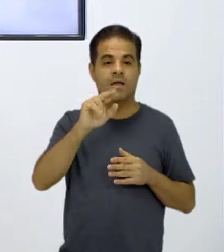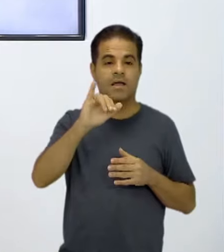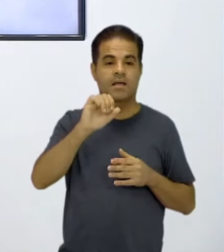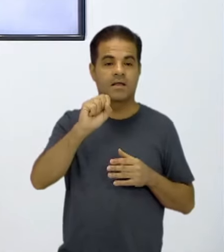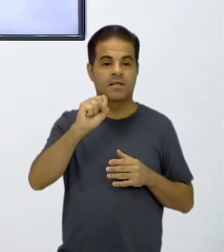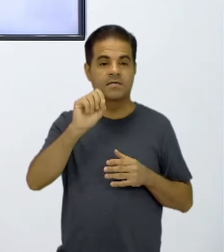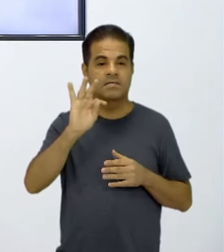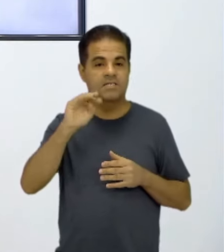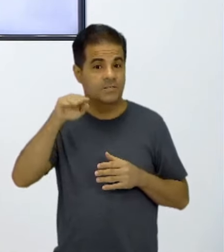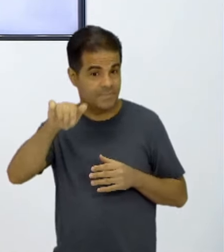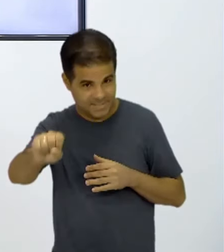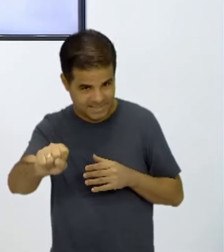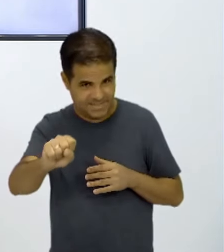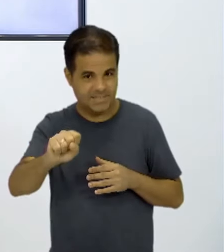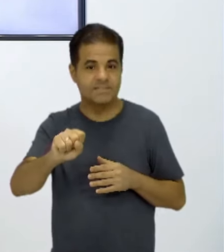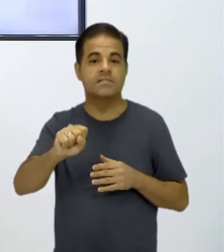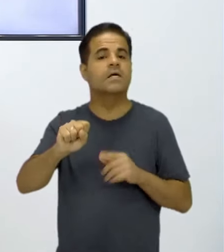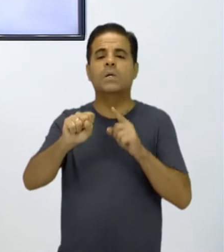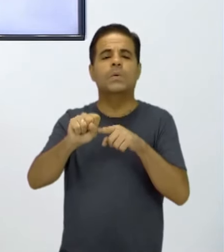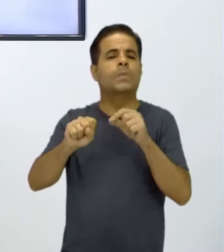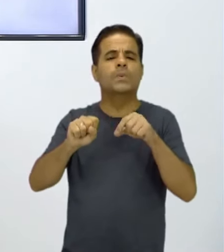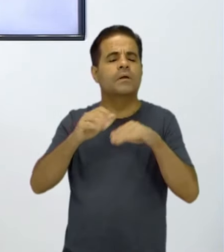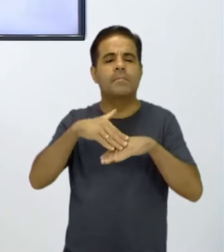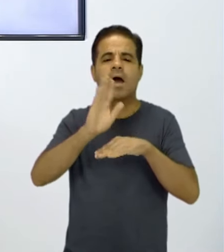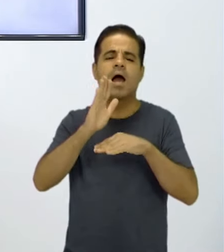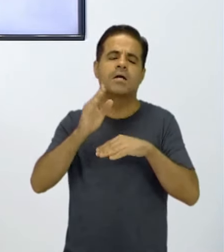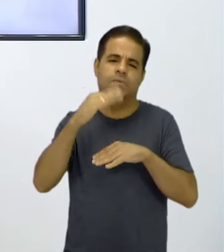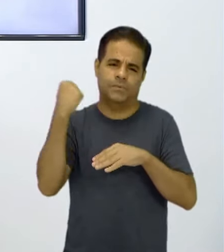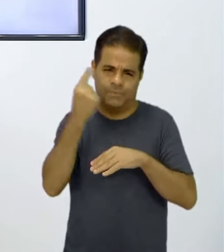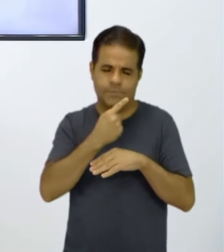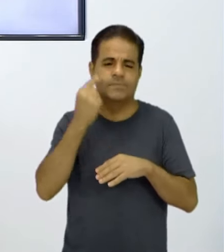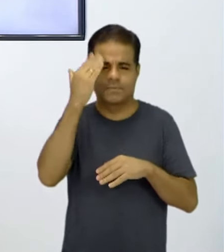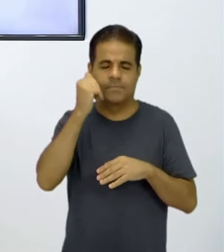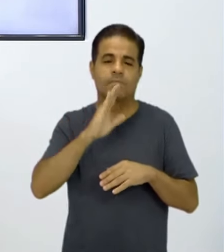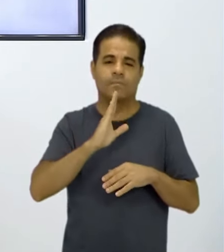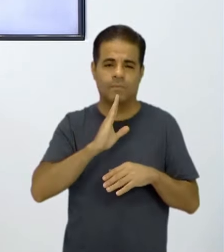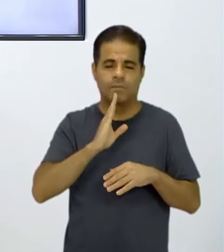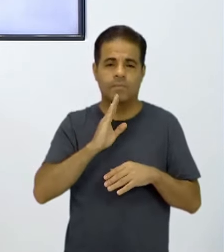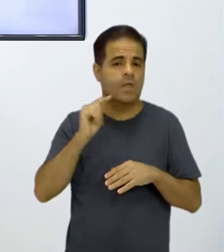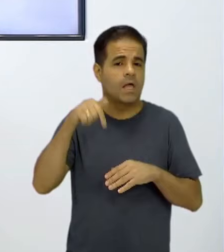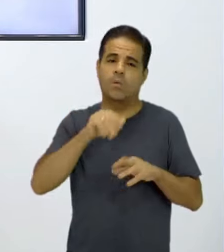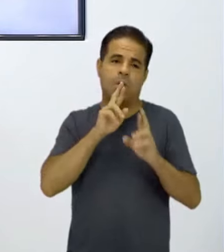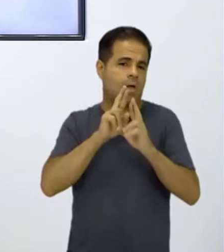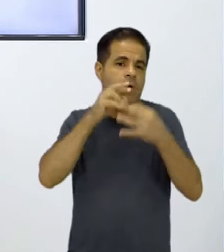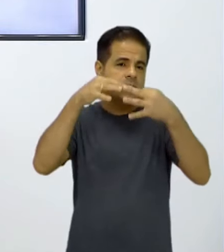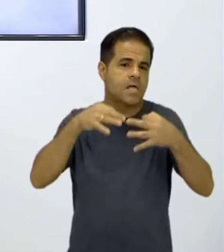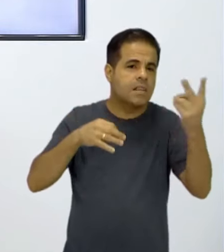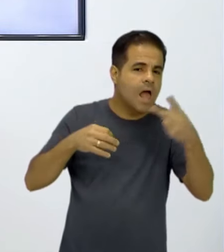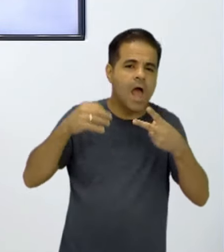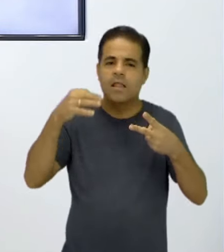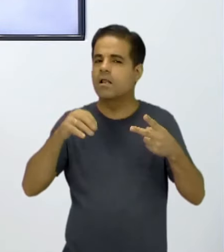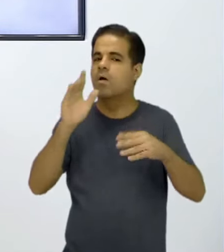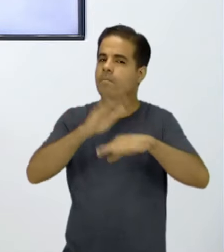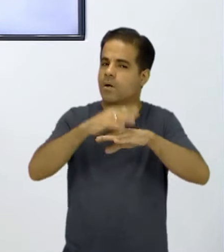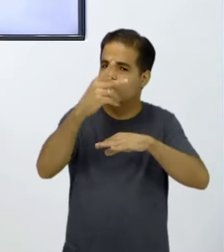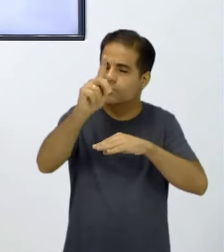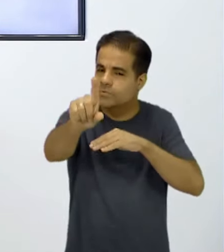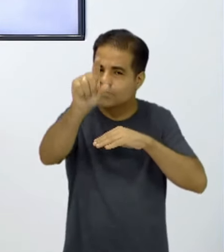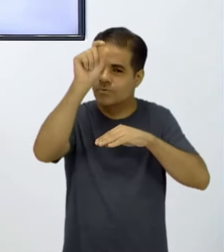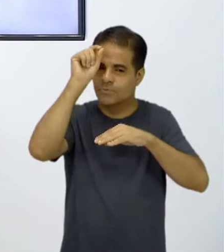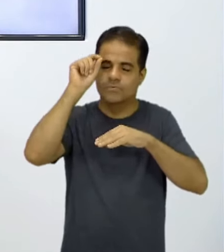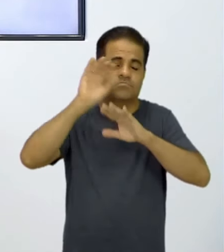carnaval e depois newington com isso mas é o mais popular aí com as pessoas de novo aqui não tem resposta certa é a sua escolha